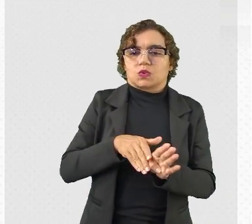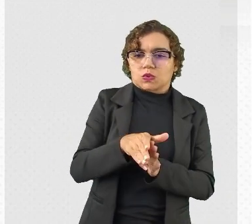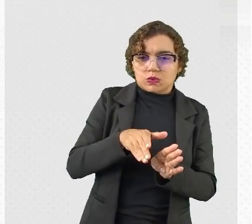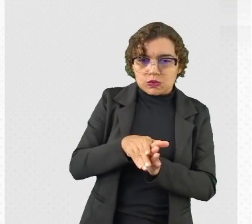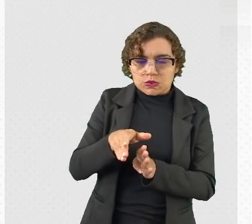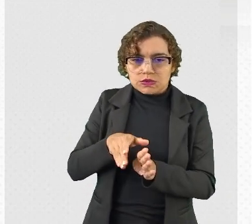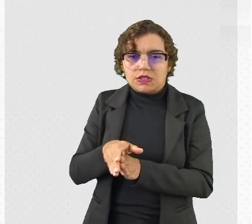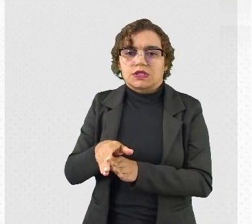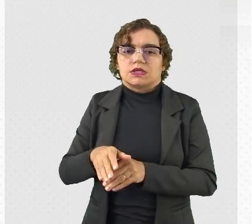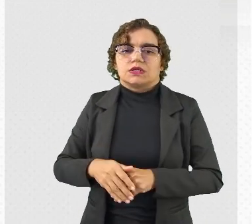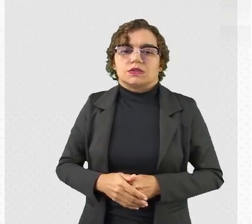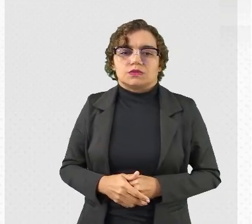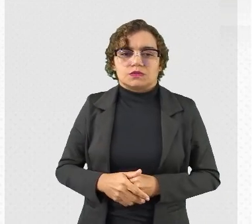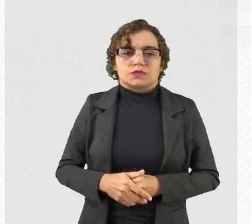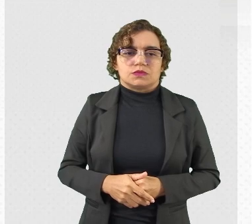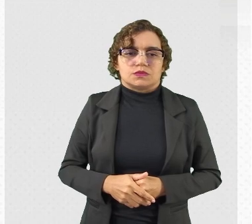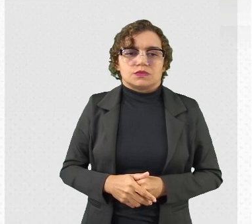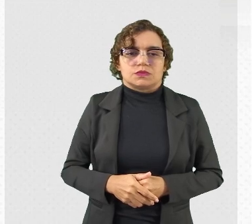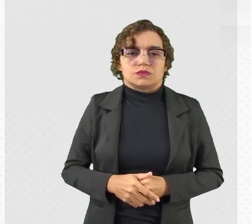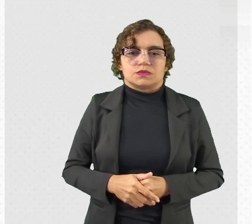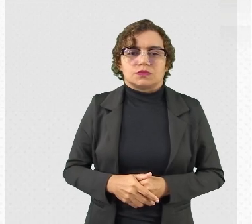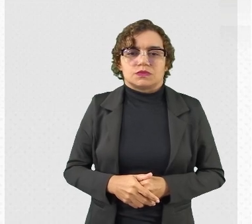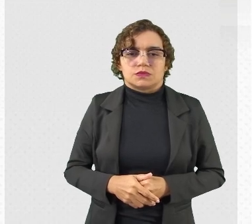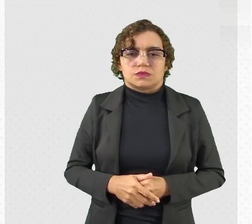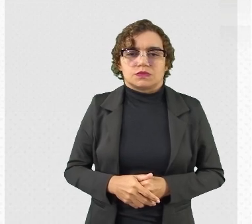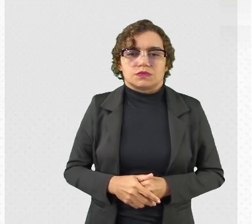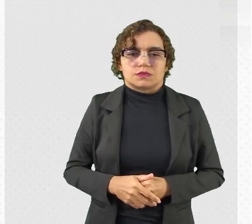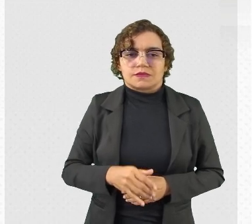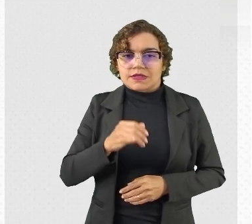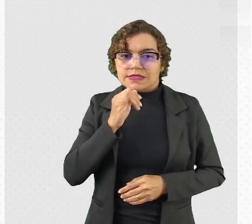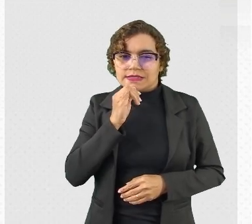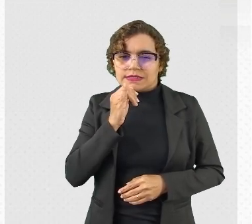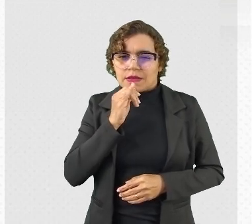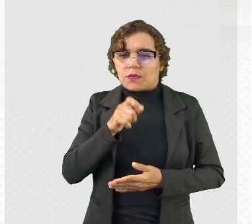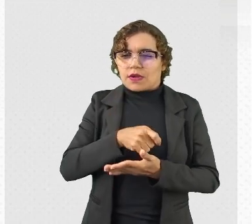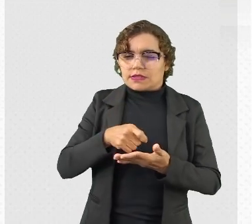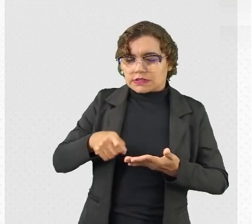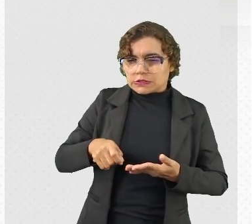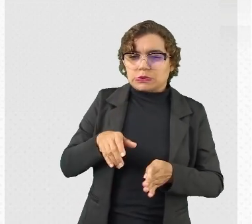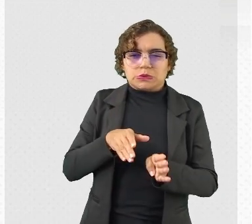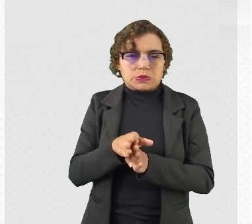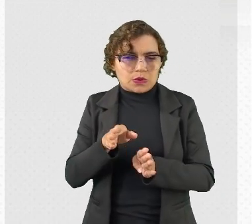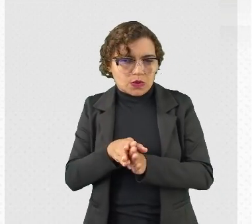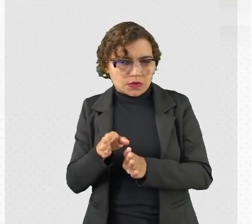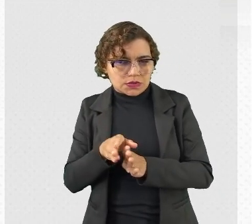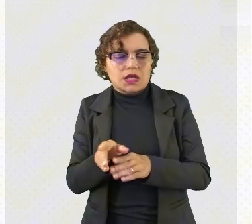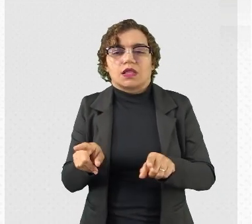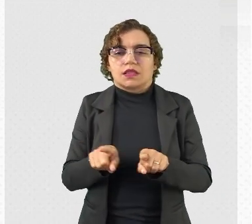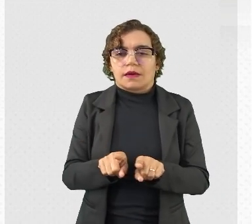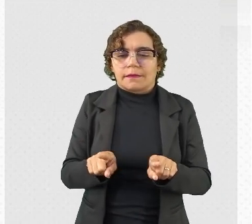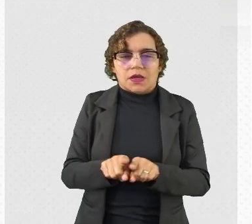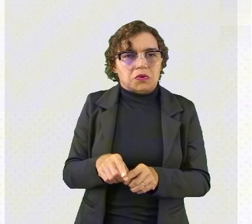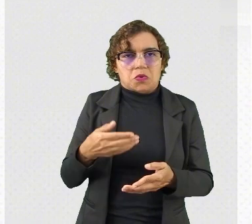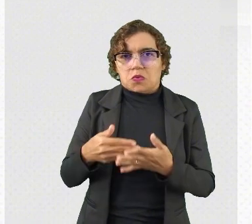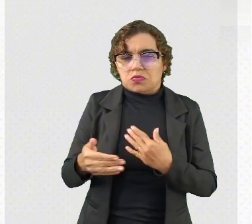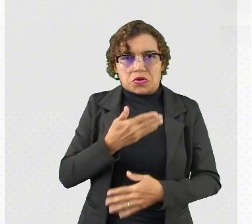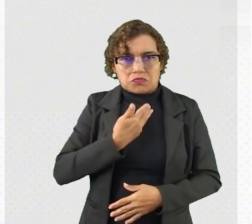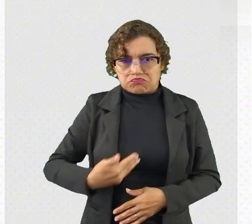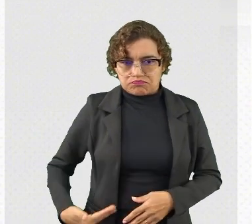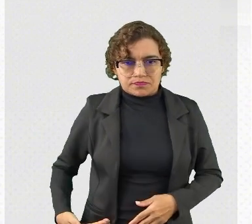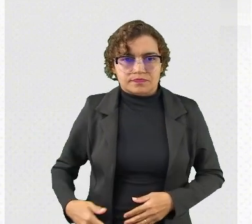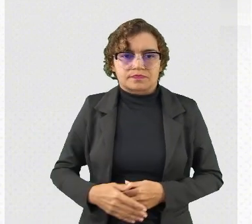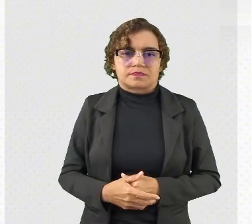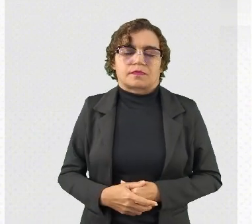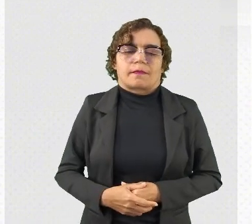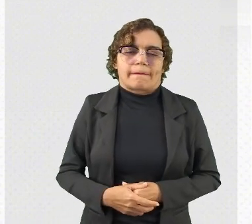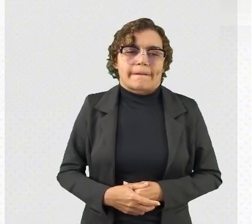para governantes, né, e, no caso, não serviu apenas para o Médici, no qual foi dedicado, serve para qualquer governante. E